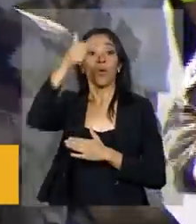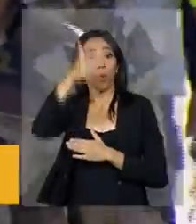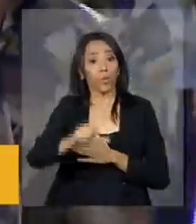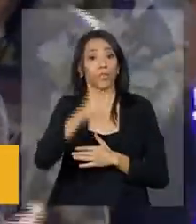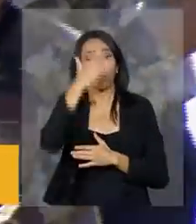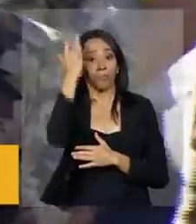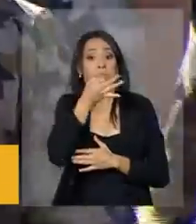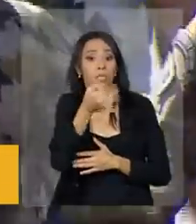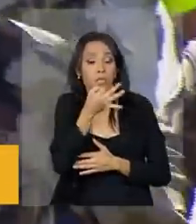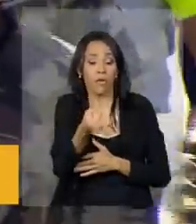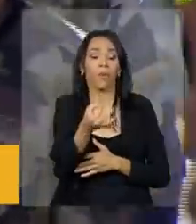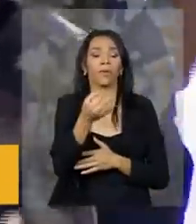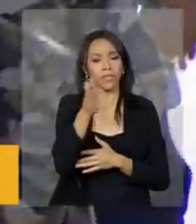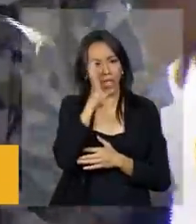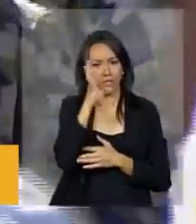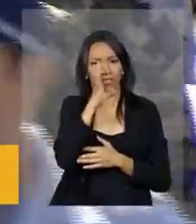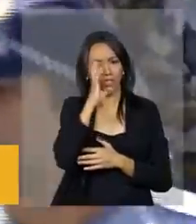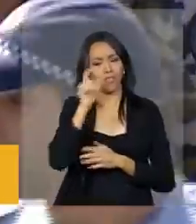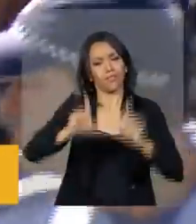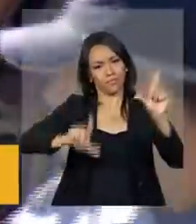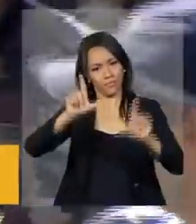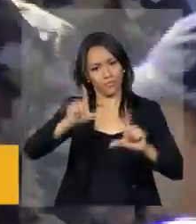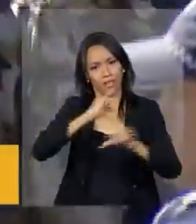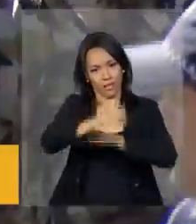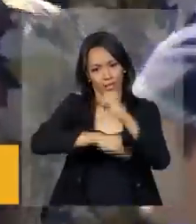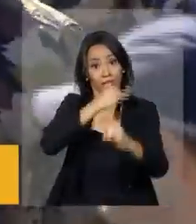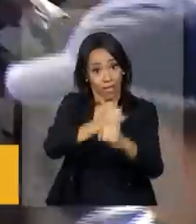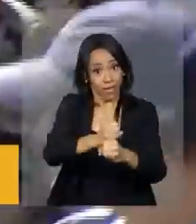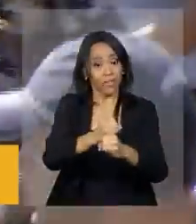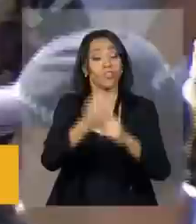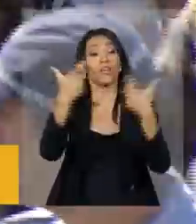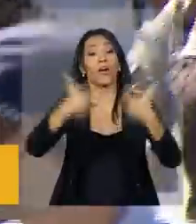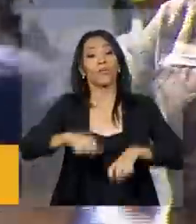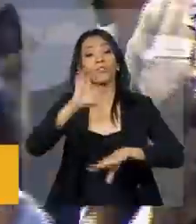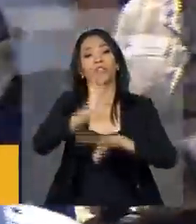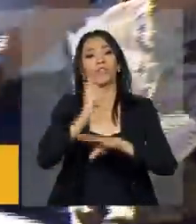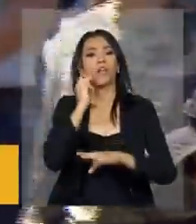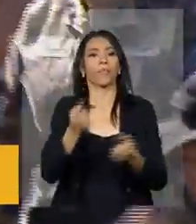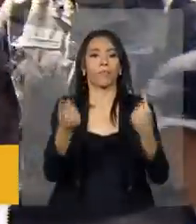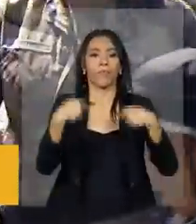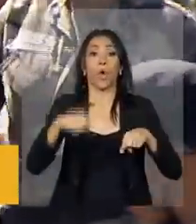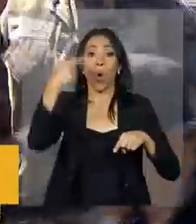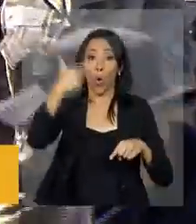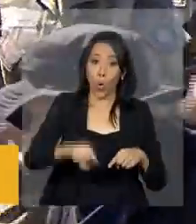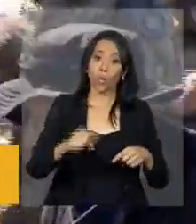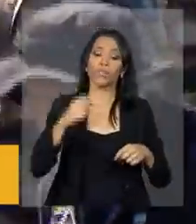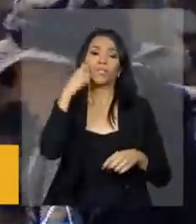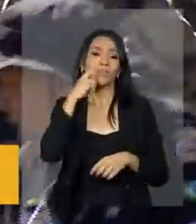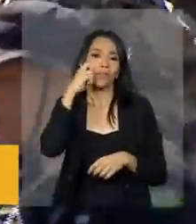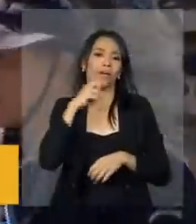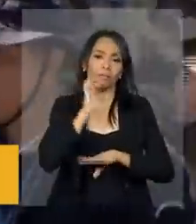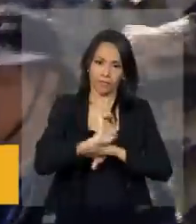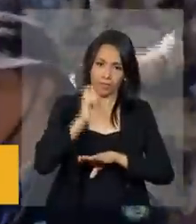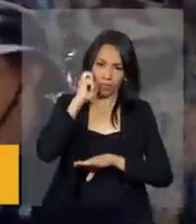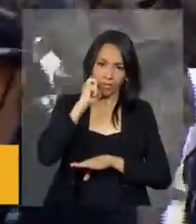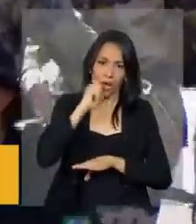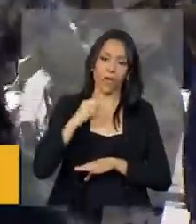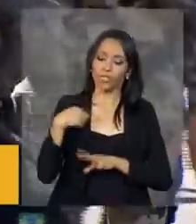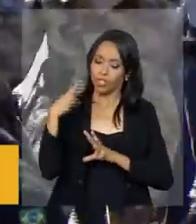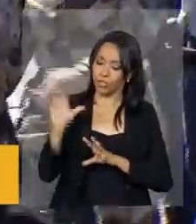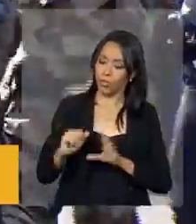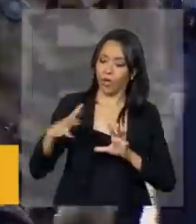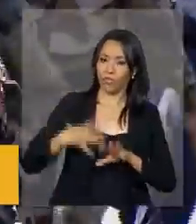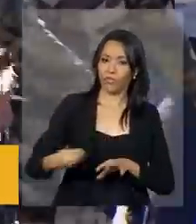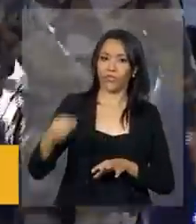mas está acompanhando a transmissão pela internet direto de Fortaleza, no Ceará. E em Mossoró, Rio Grande do Norte, Wagner Bento reuniu a filha Clara